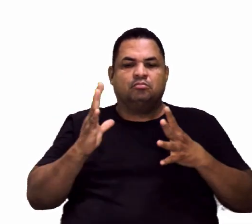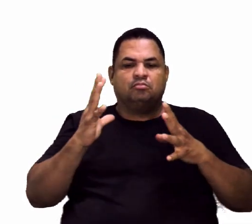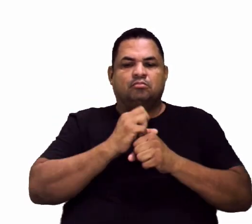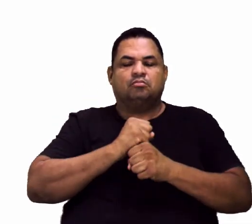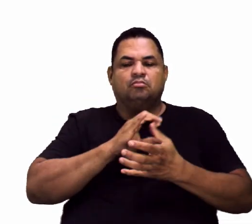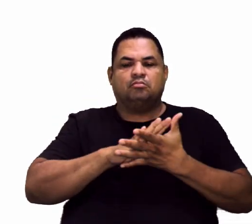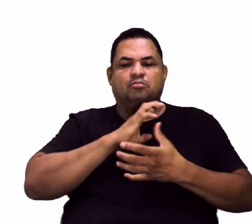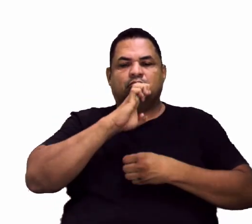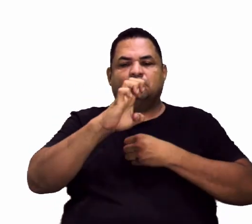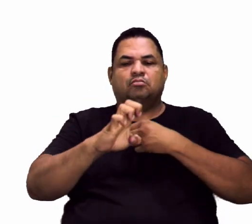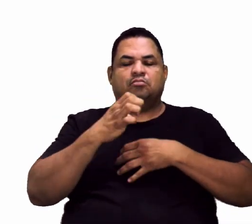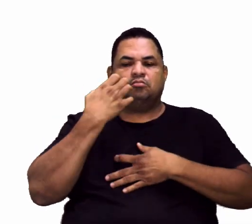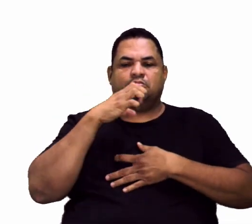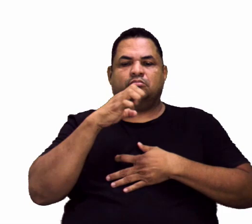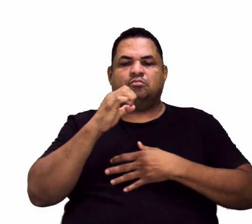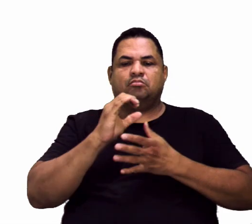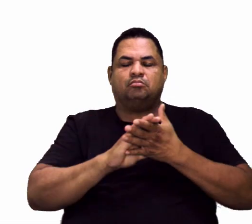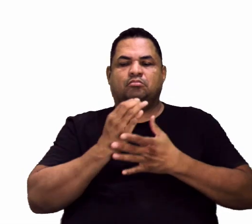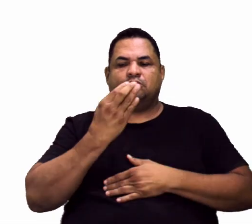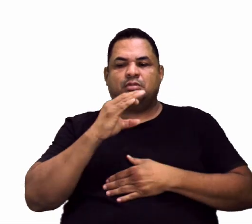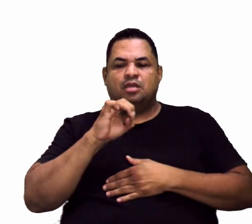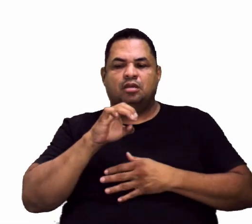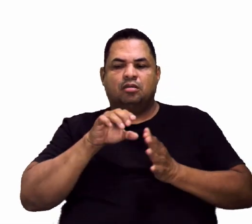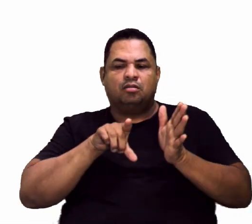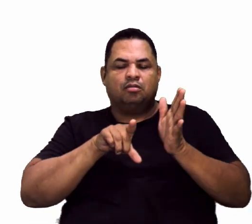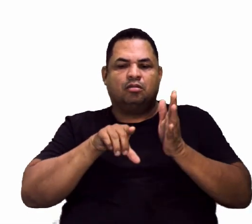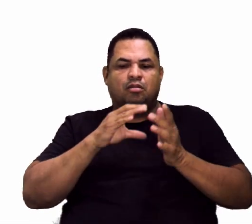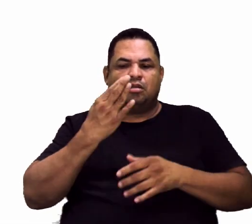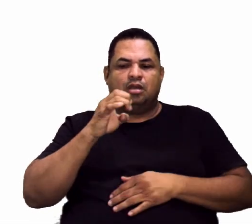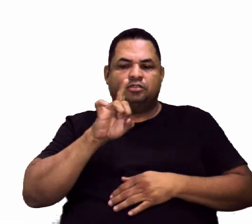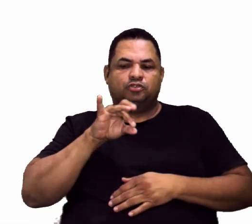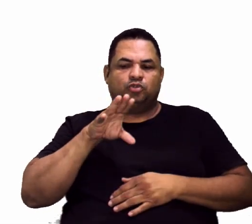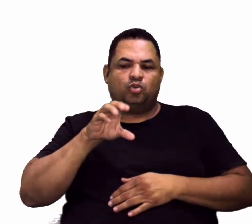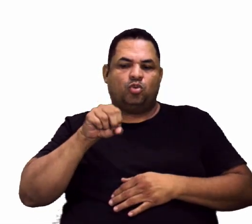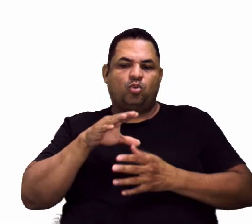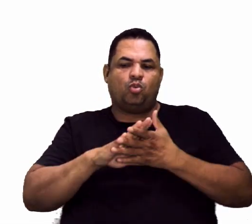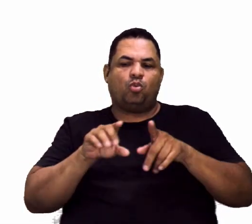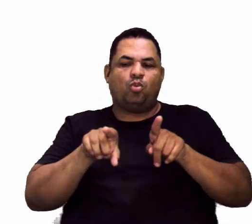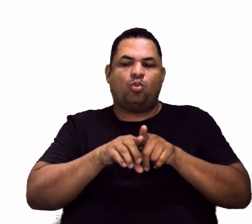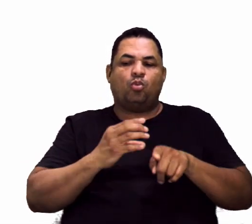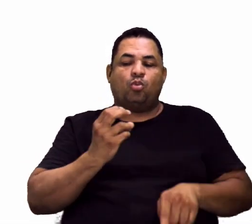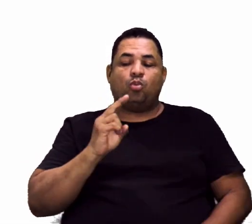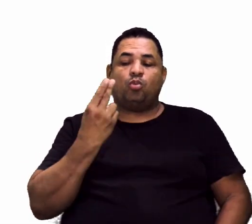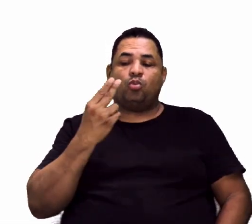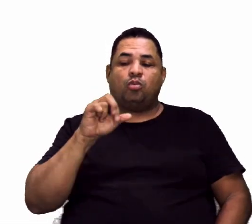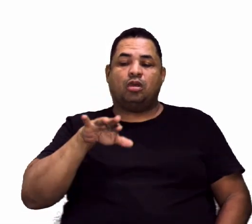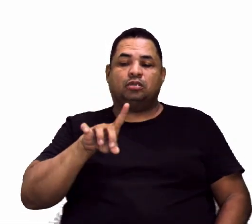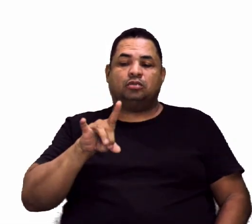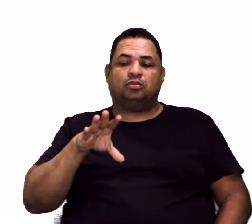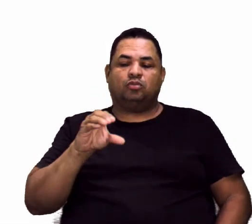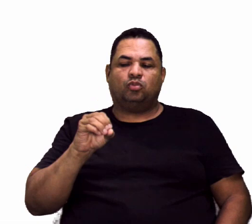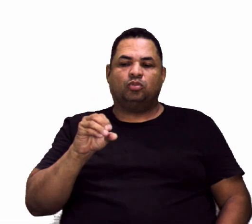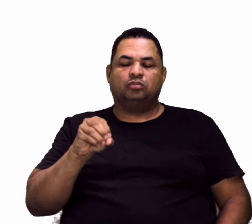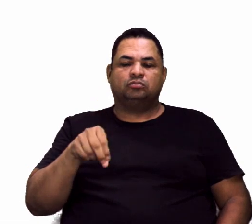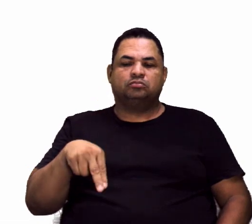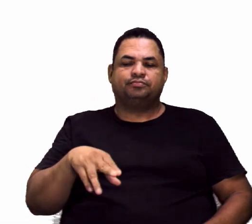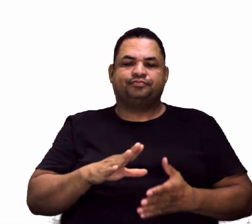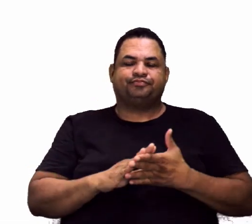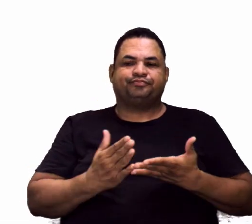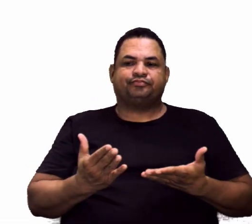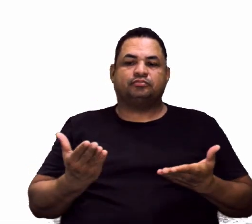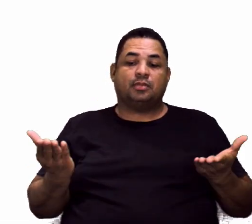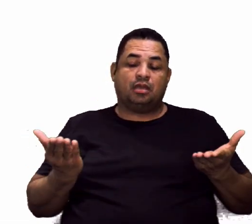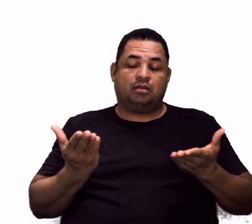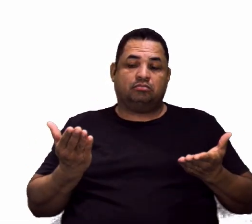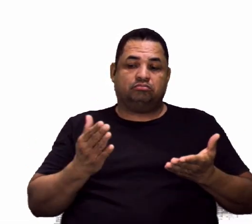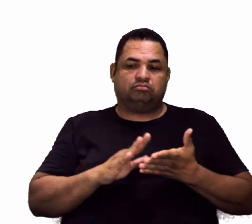distribuição eletrônica de um cátion ou de ânion. Então, parabéns para você. Aqueles que não acertaram, então é motivo